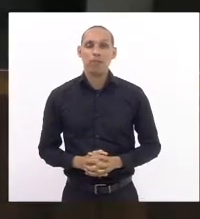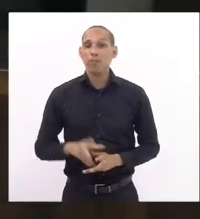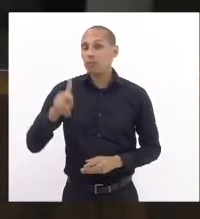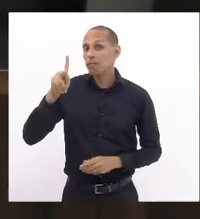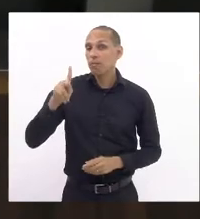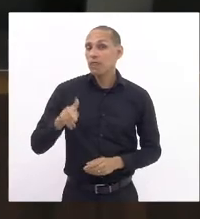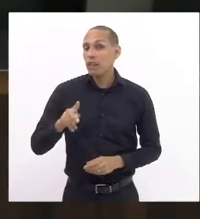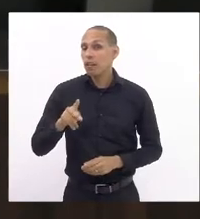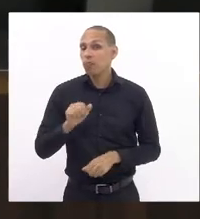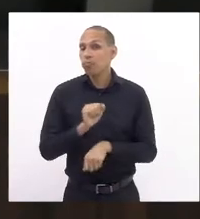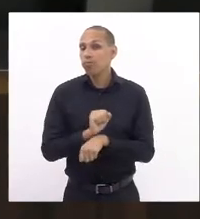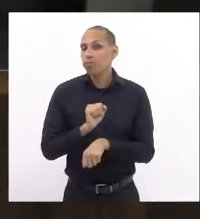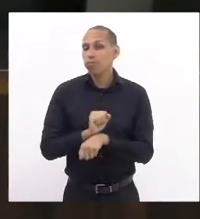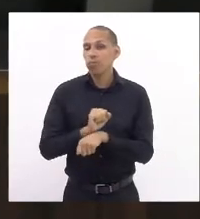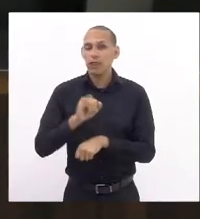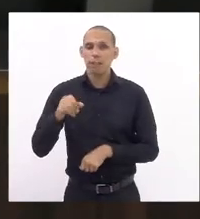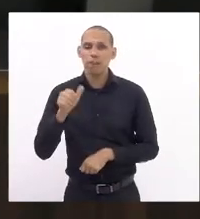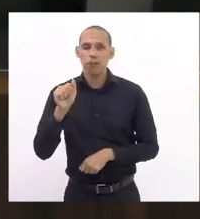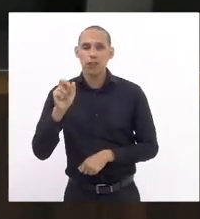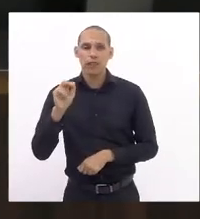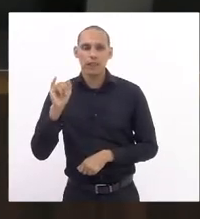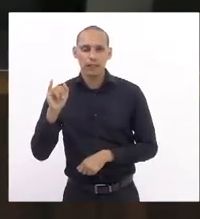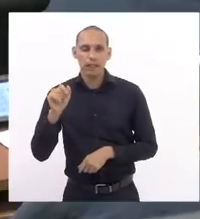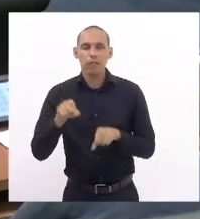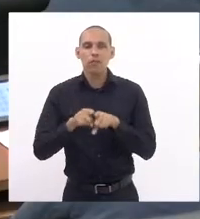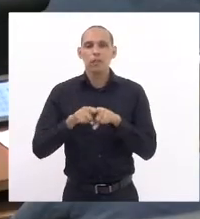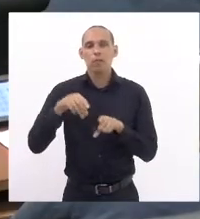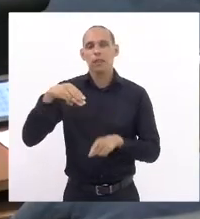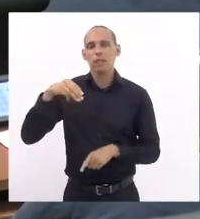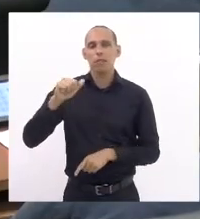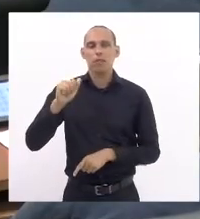Presidência aguardando Jari e Márcio Gualberto.